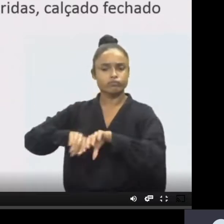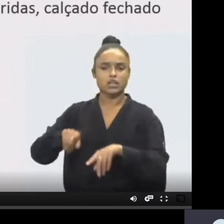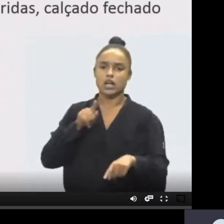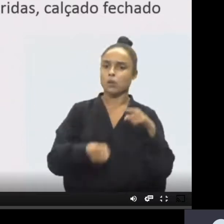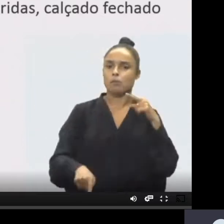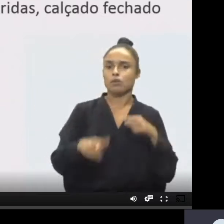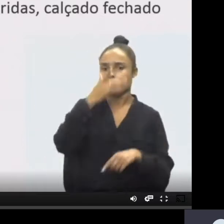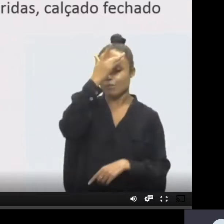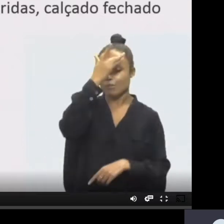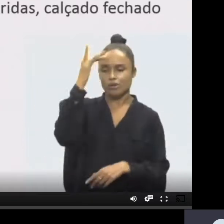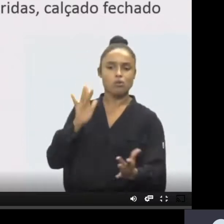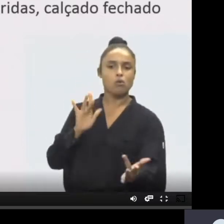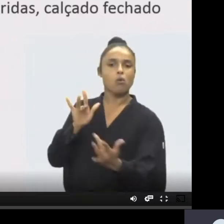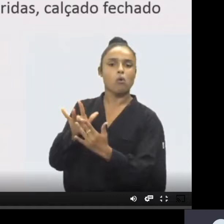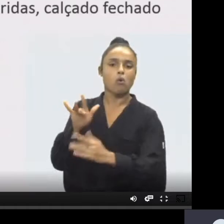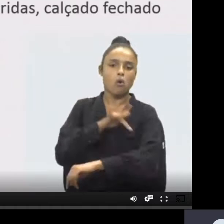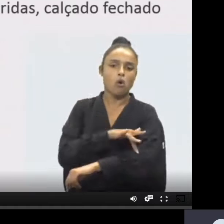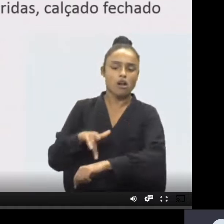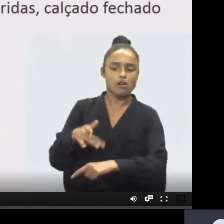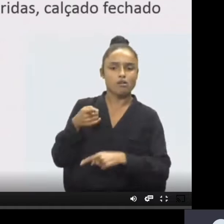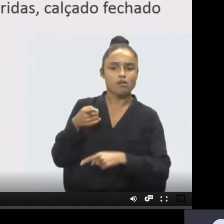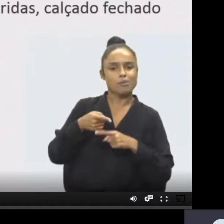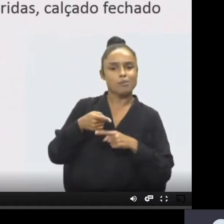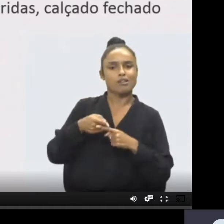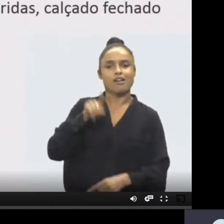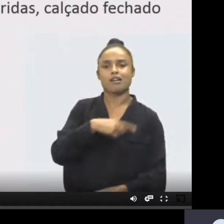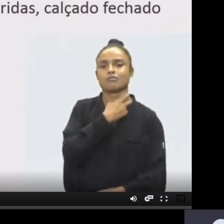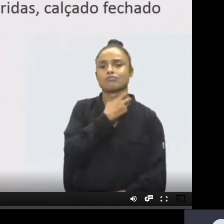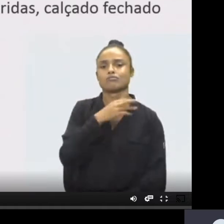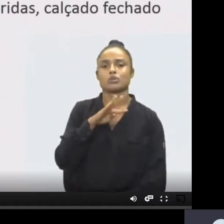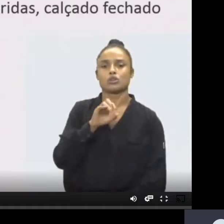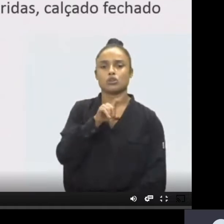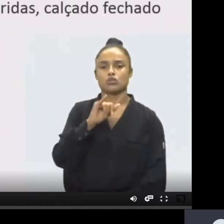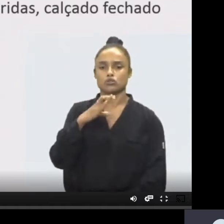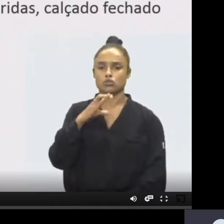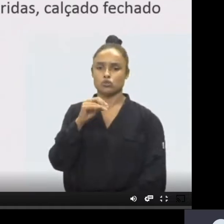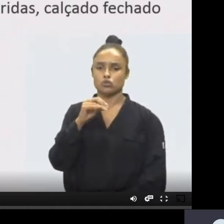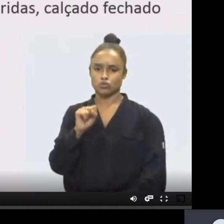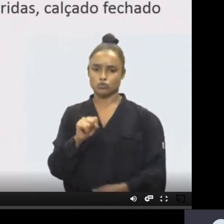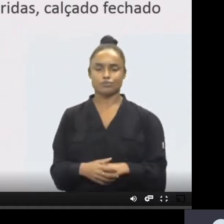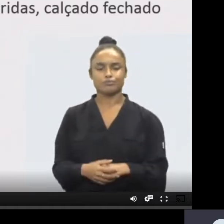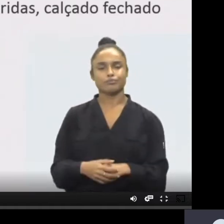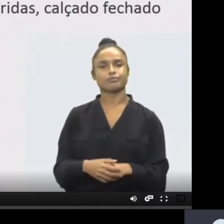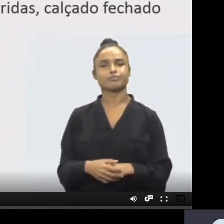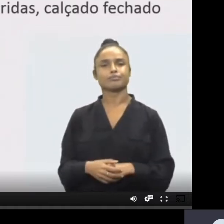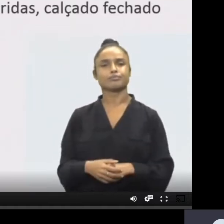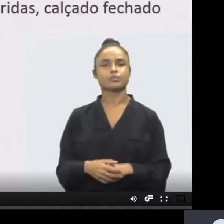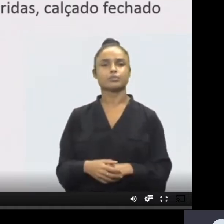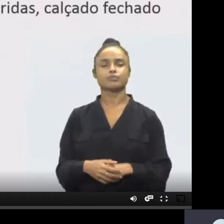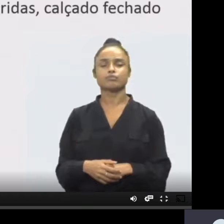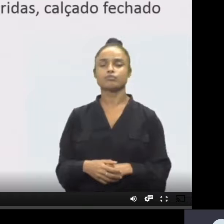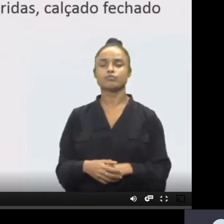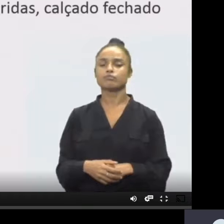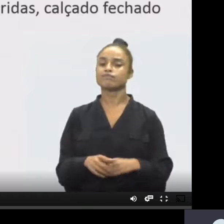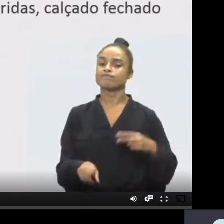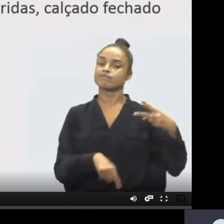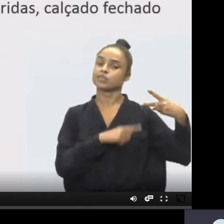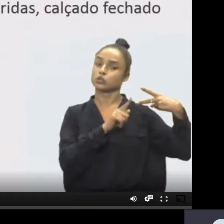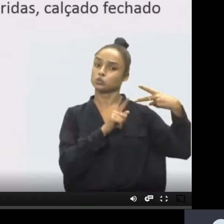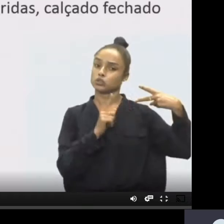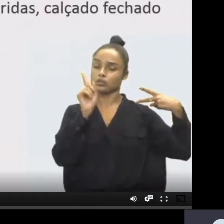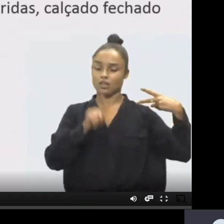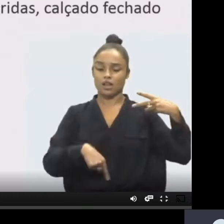tóxicos. Outros pontos importantes estão relacionados com os equipamentos de proteção individual.